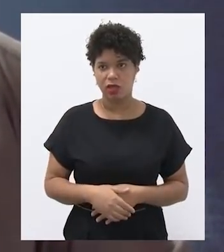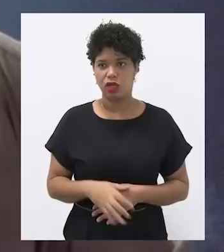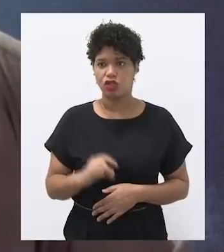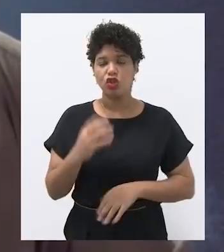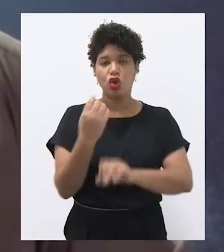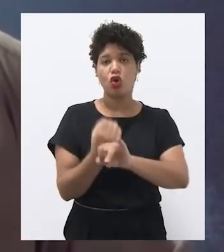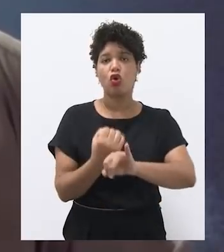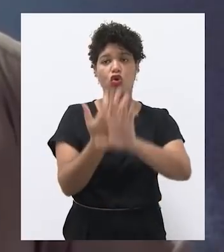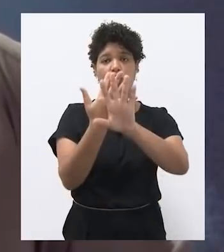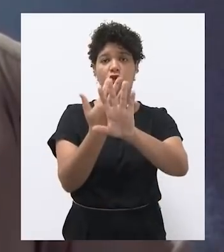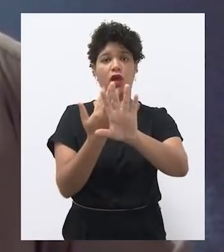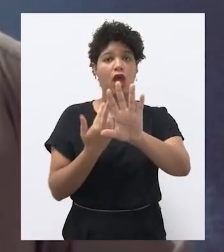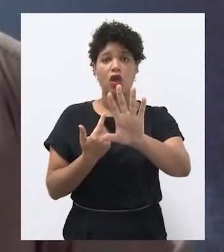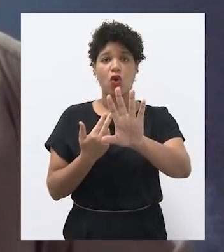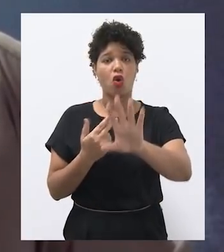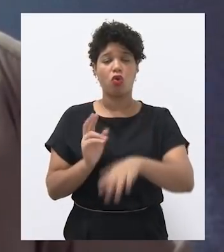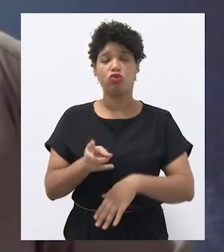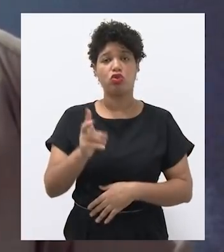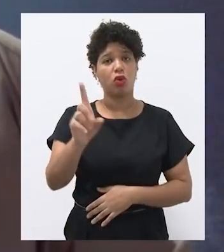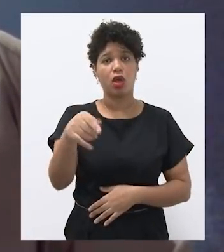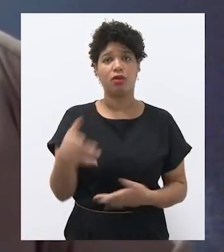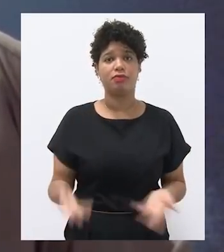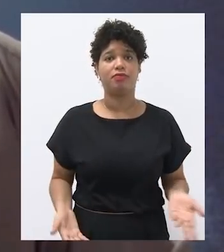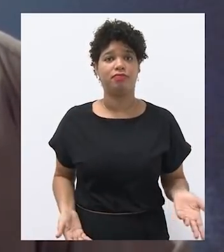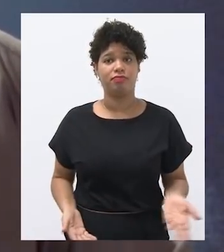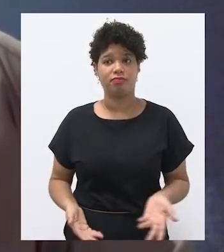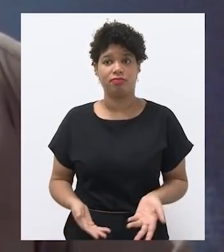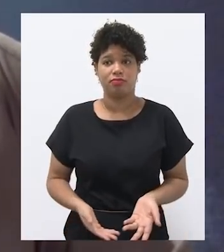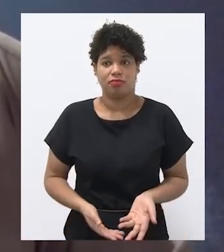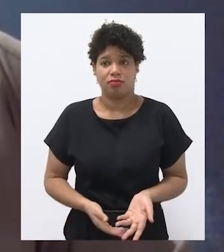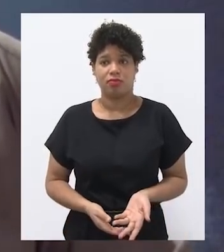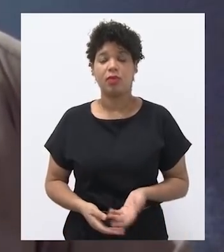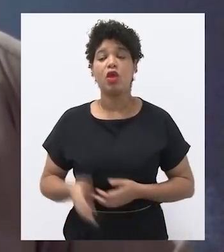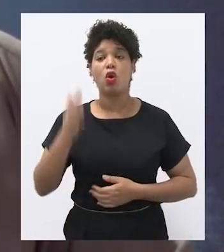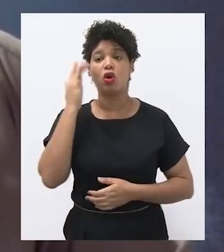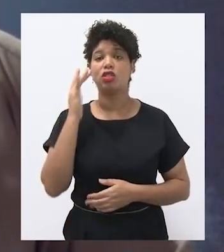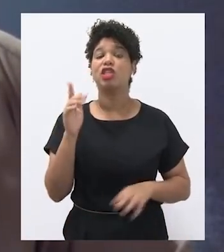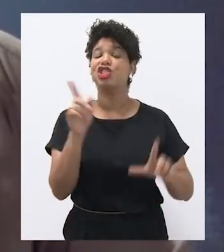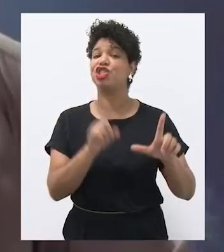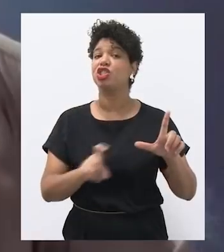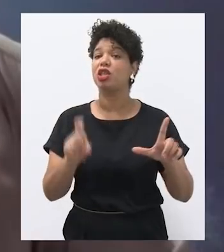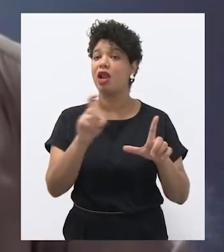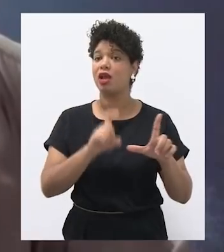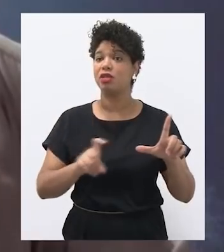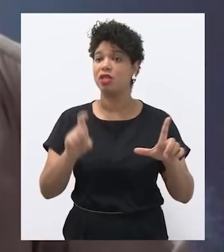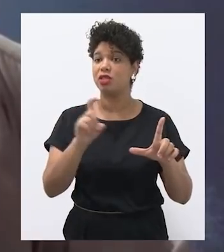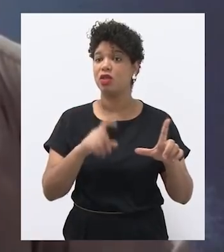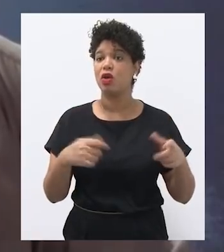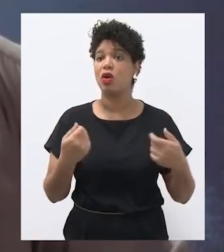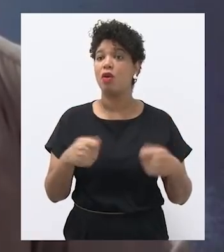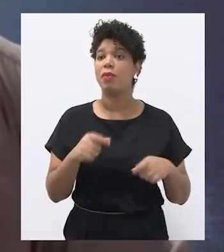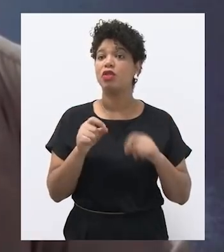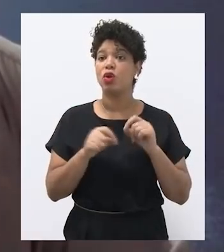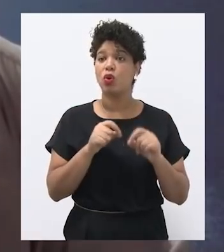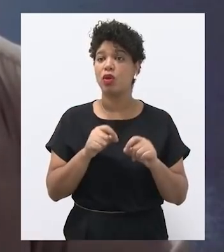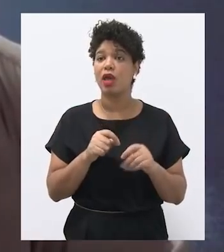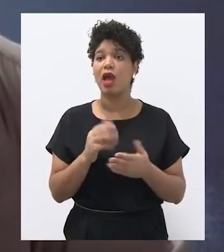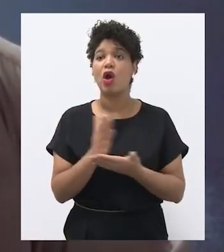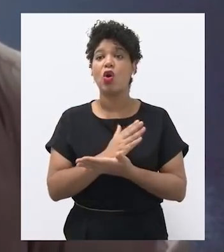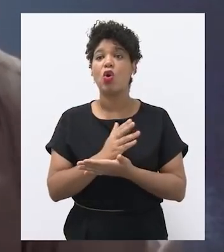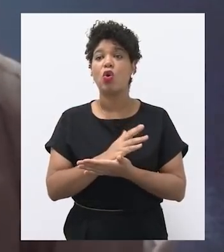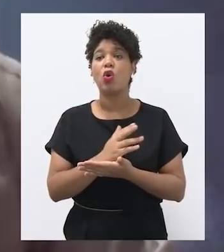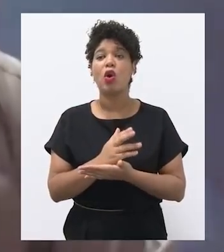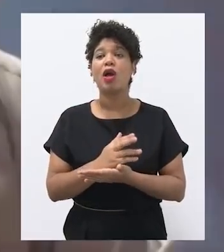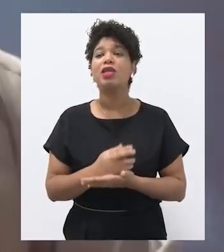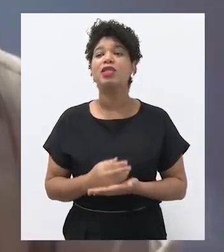e ele continua fazendo tudo igual. A digitalização do trabalho passa pela implementação de recursos